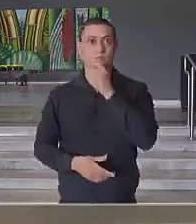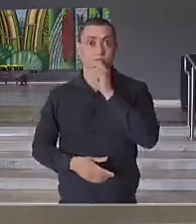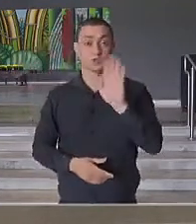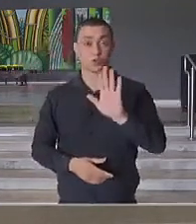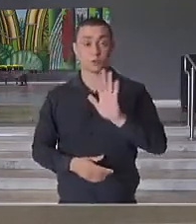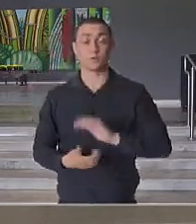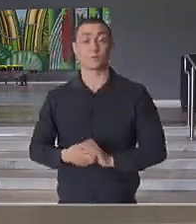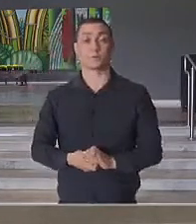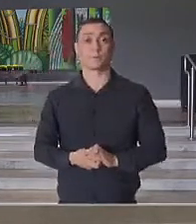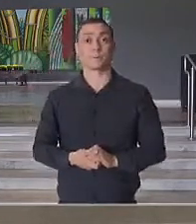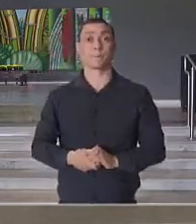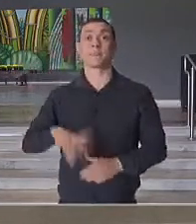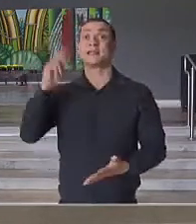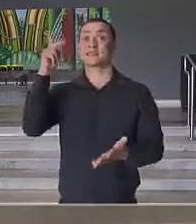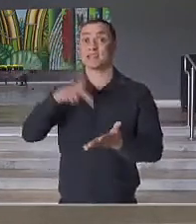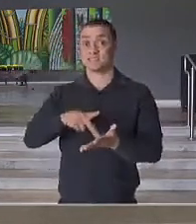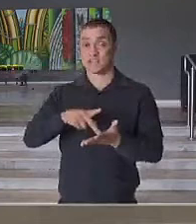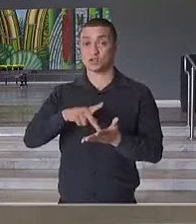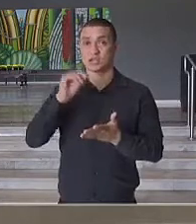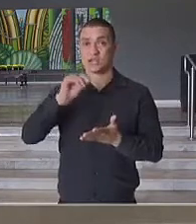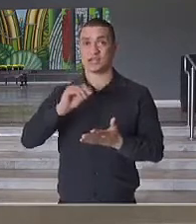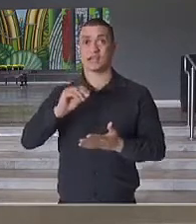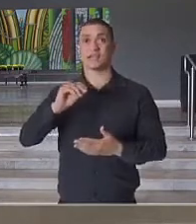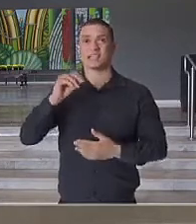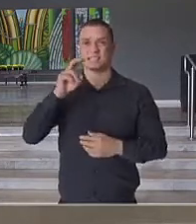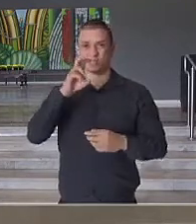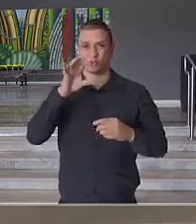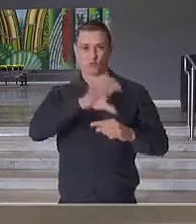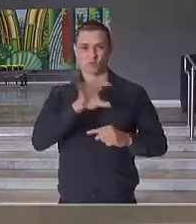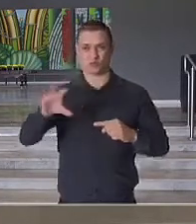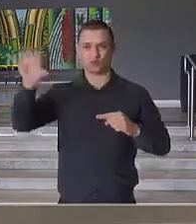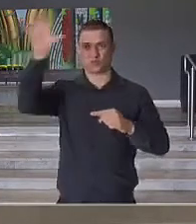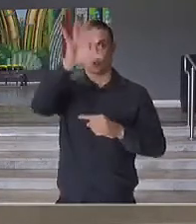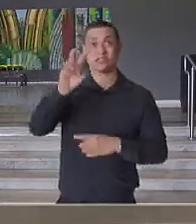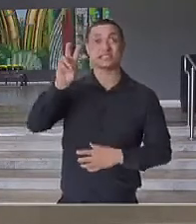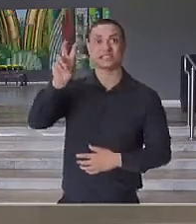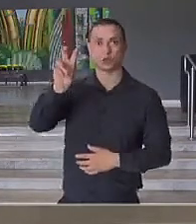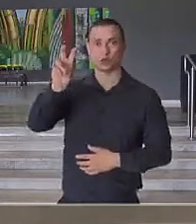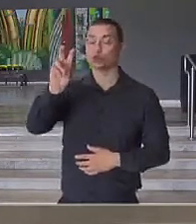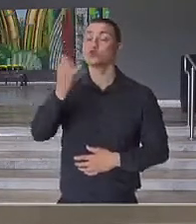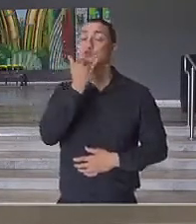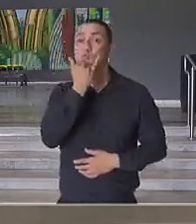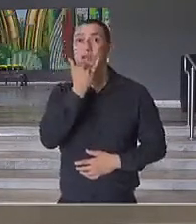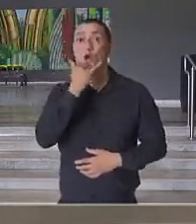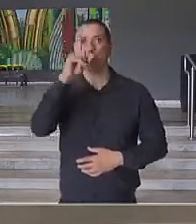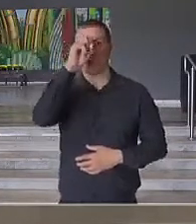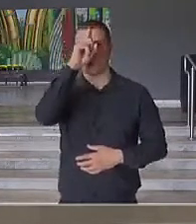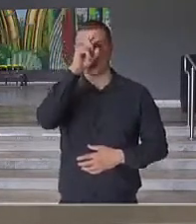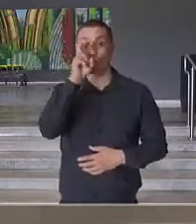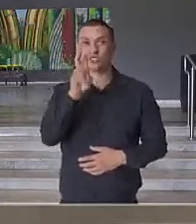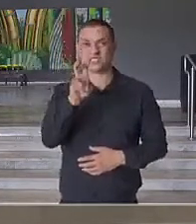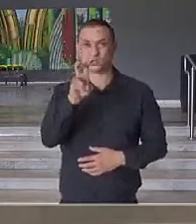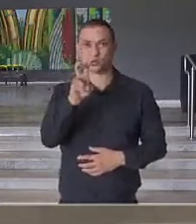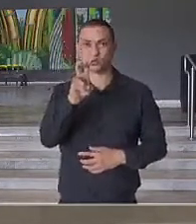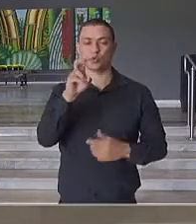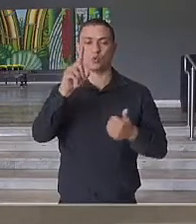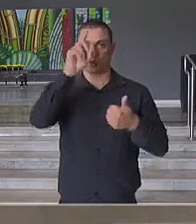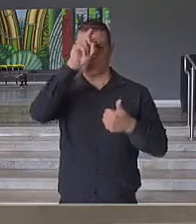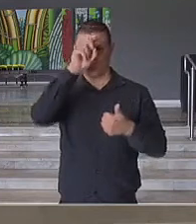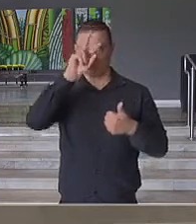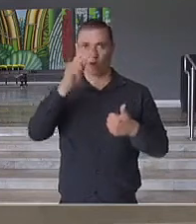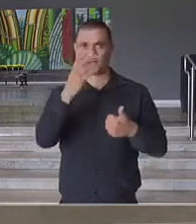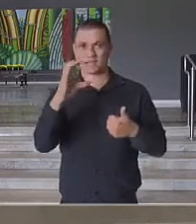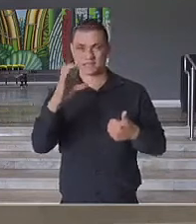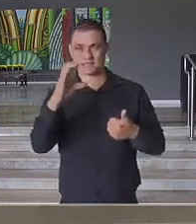Que nós tivemos, na verdade, em 5 regiões, na verdade, em 5 hospitais, que foi o Hospital das